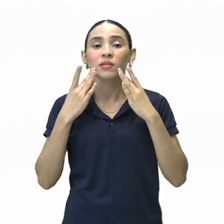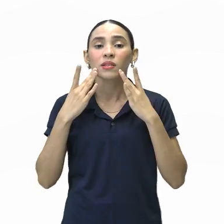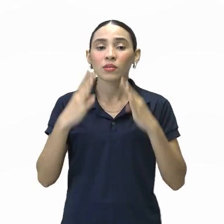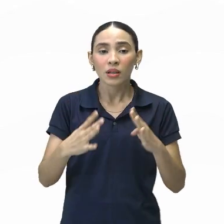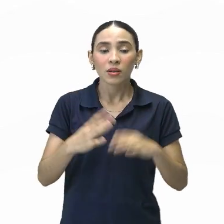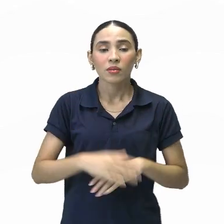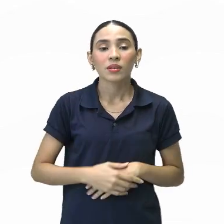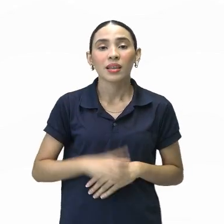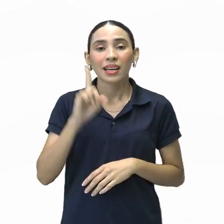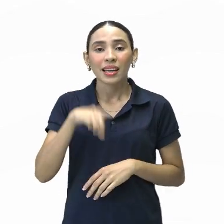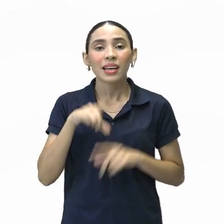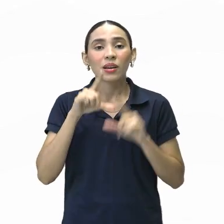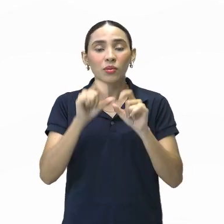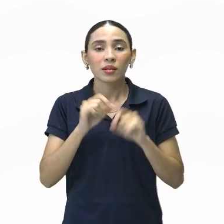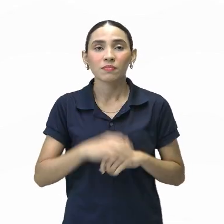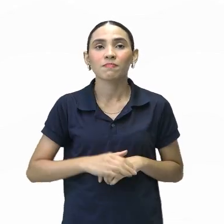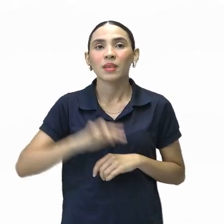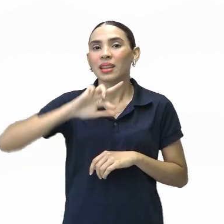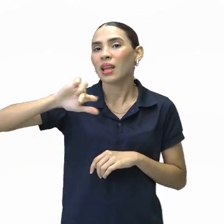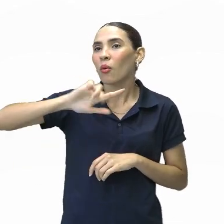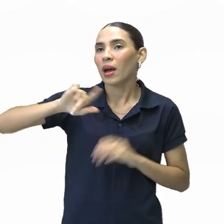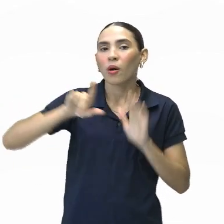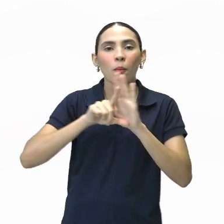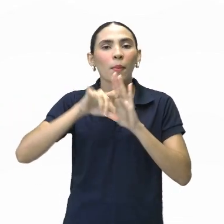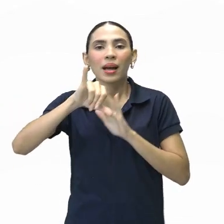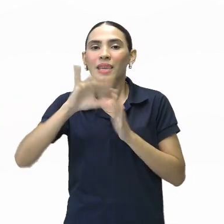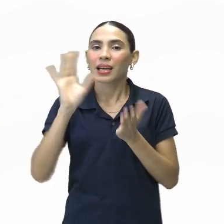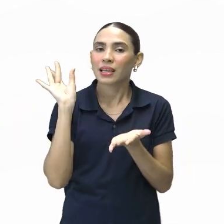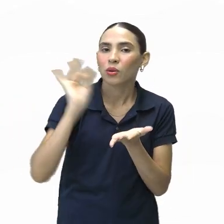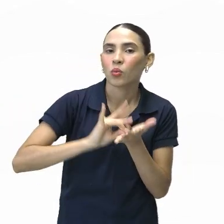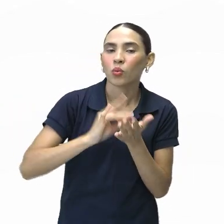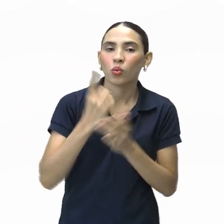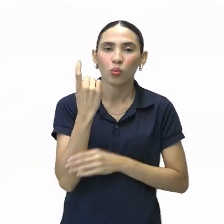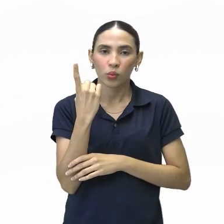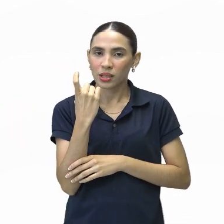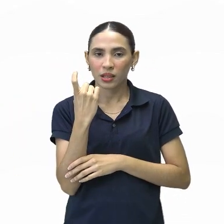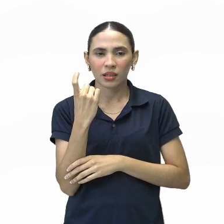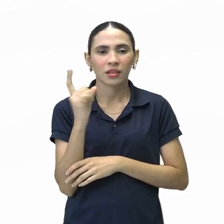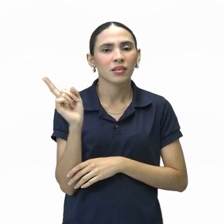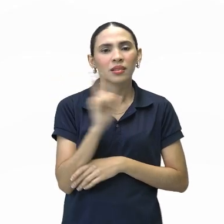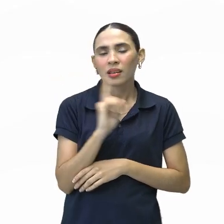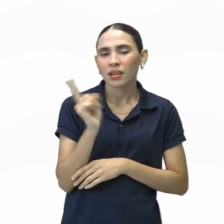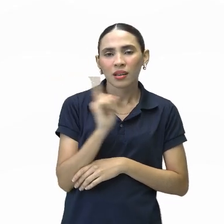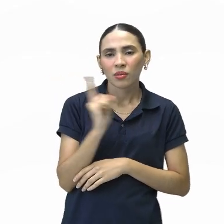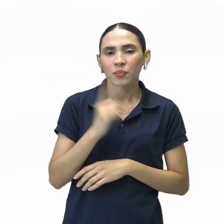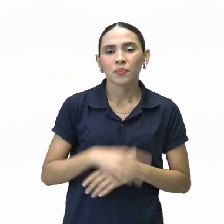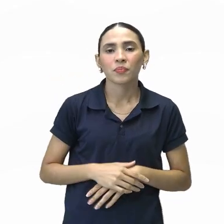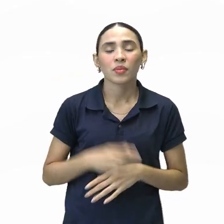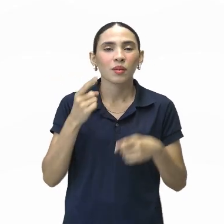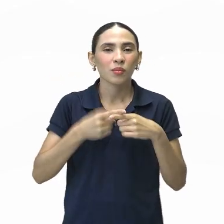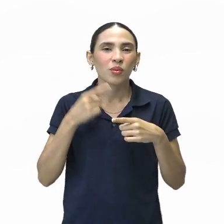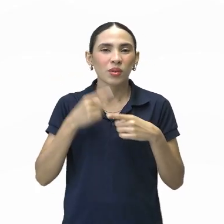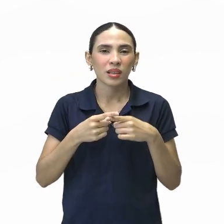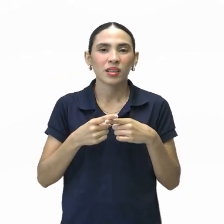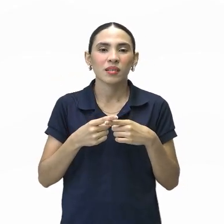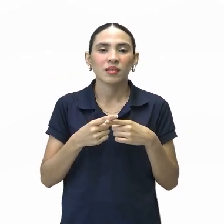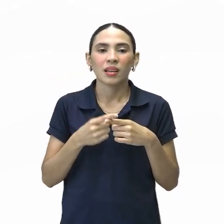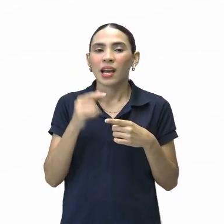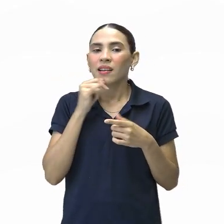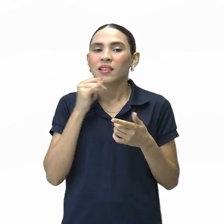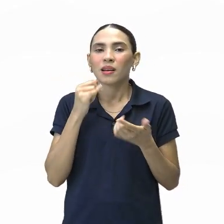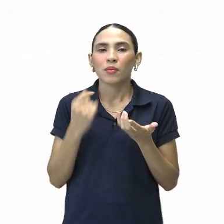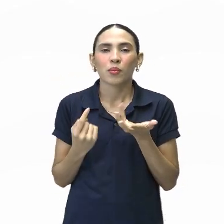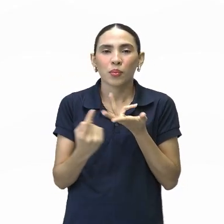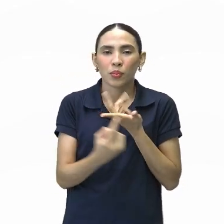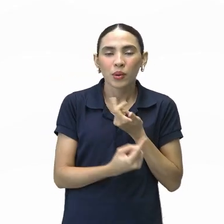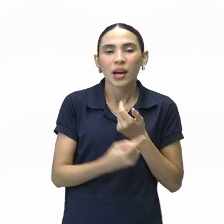natural, ela não é uma lei absoluta, que fique bem claro aí para vocês, por conta desses furos. Mais